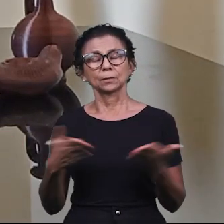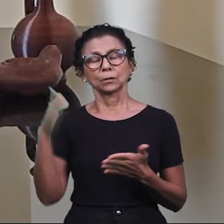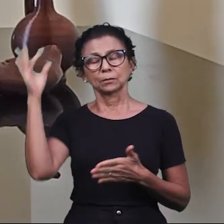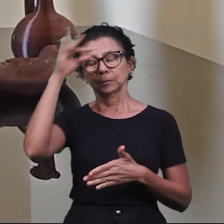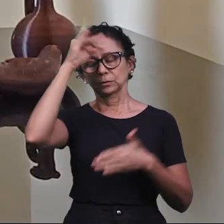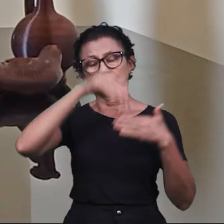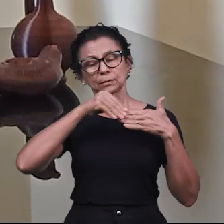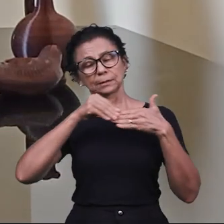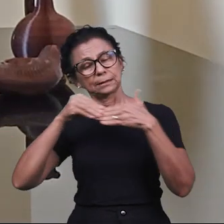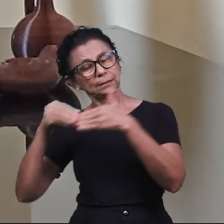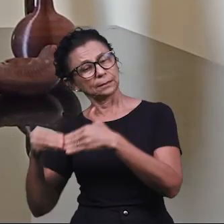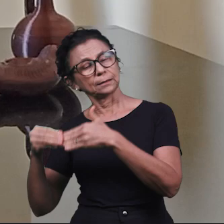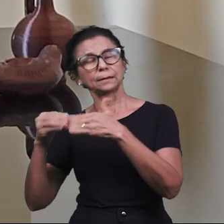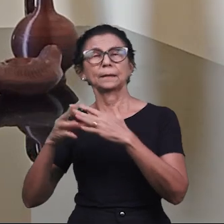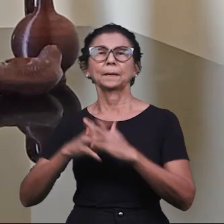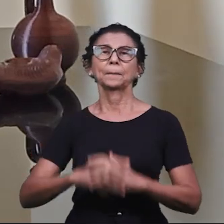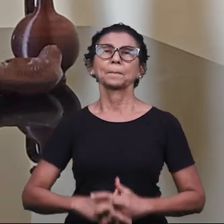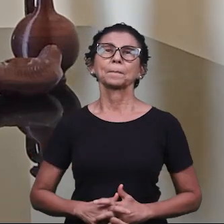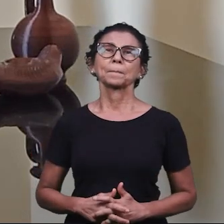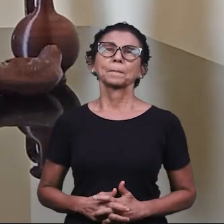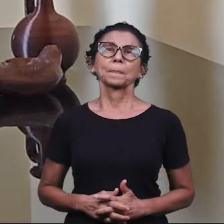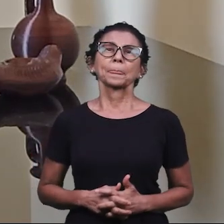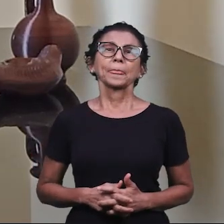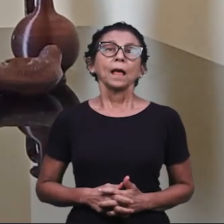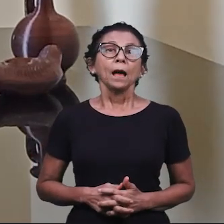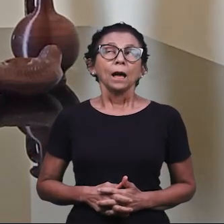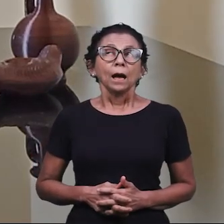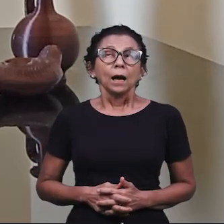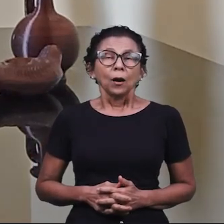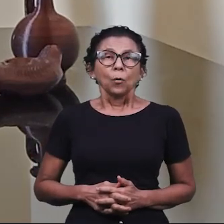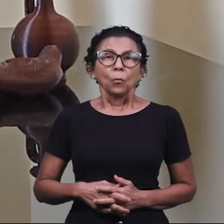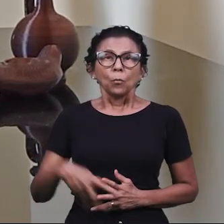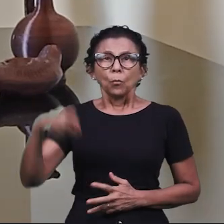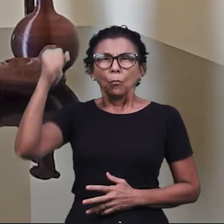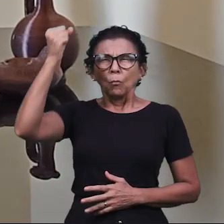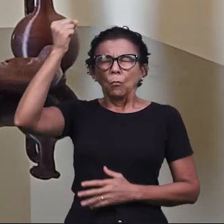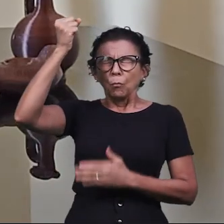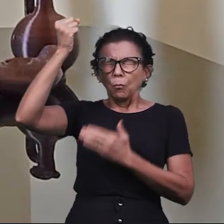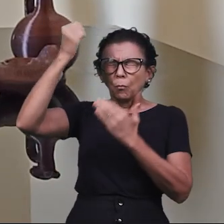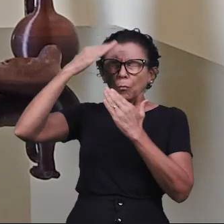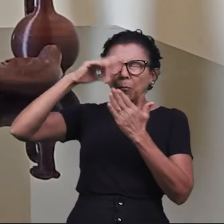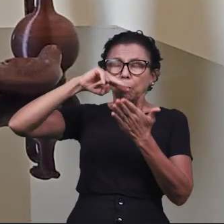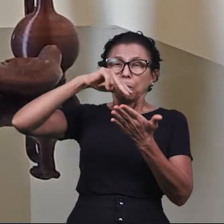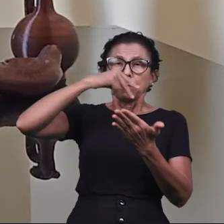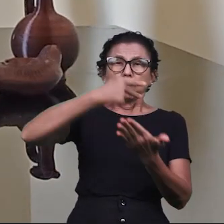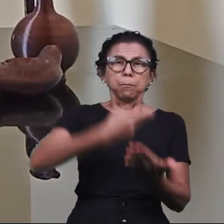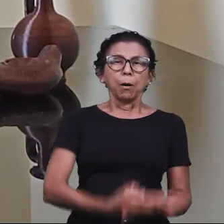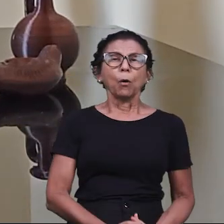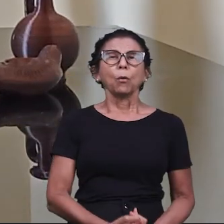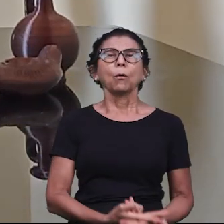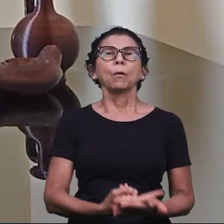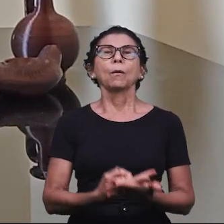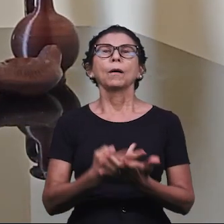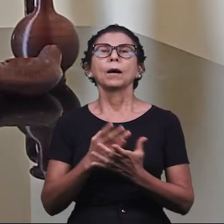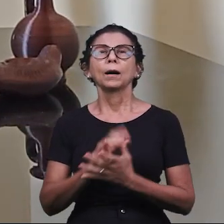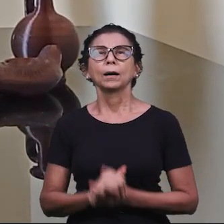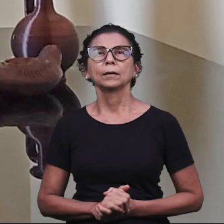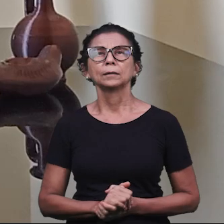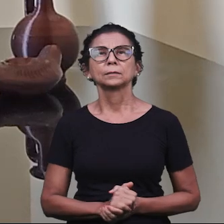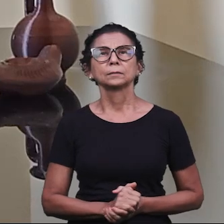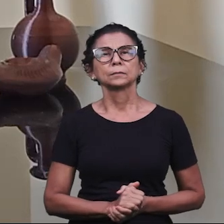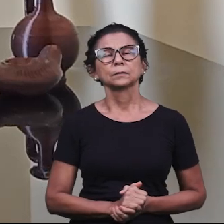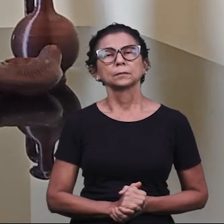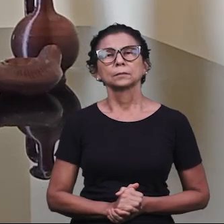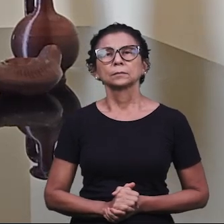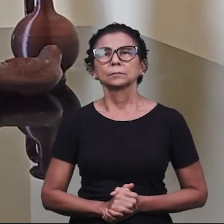Espírito Santo. Por quê? Porque quando ele ouviu a voz, ele caiu por terra. Quem é Senhor? Aí o Senhor orienta ele, vá até a